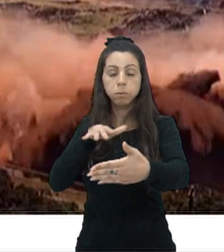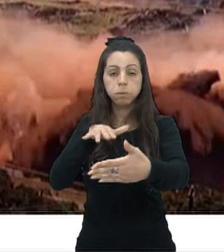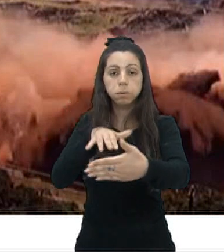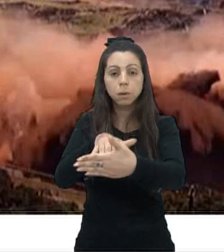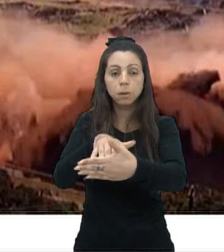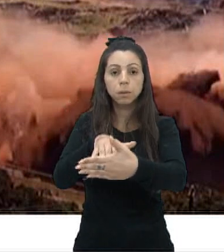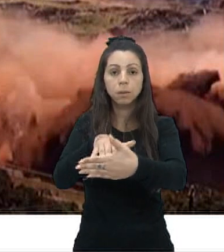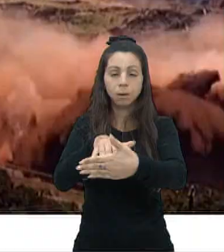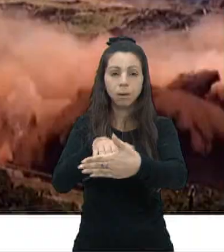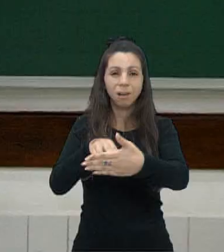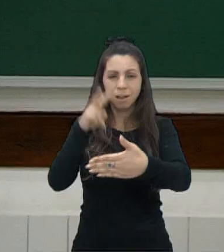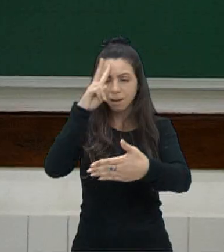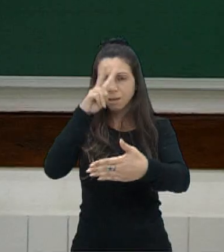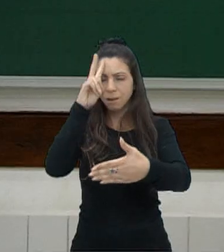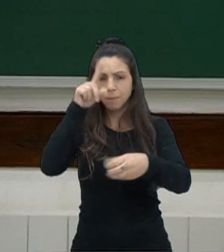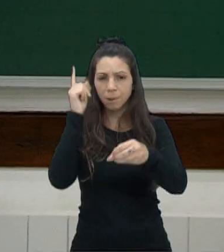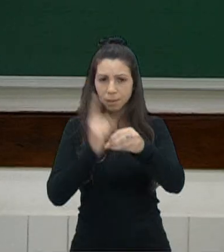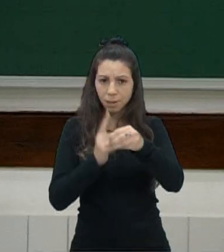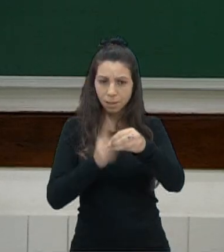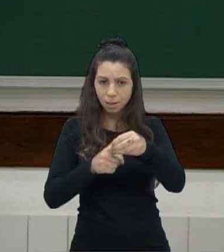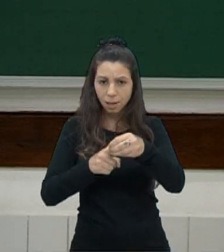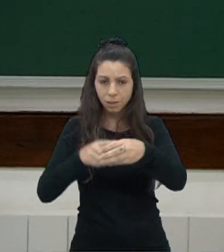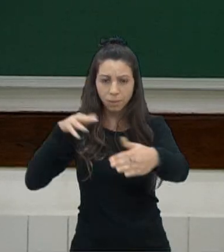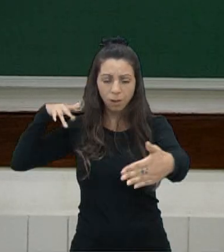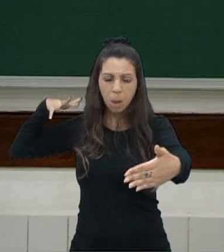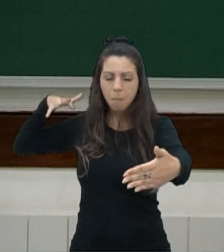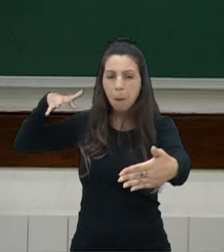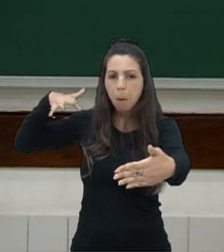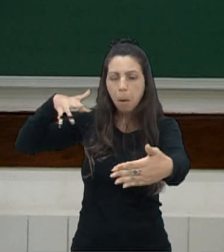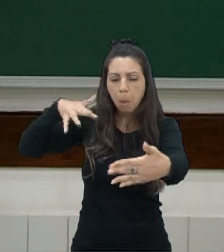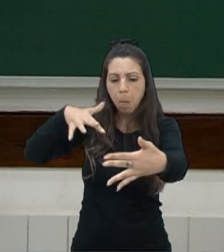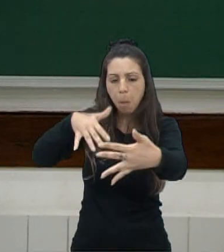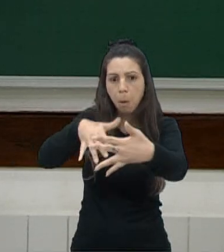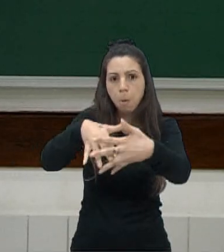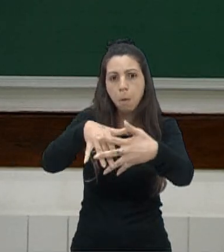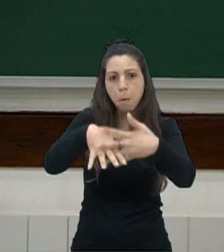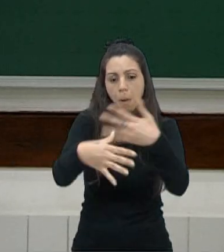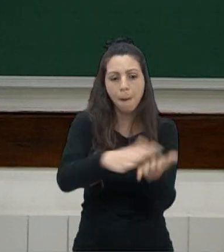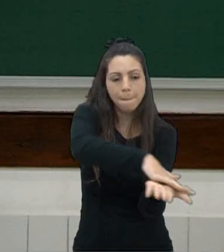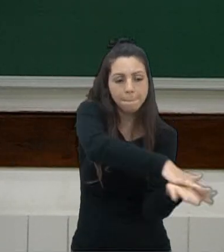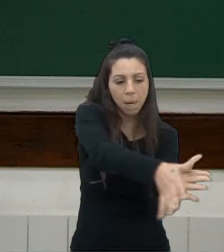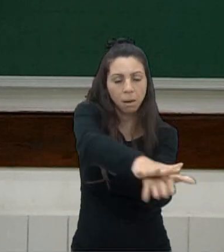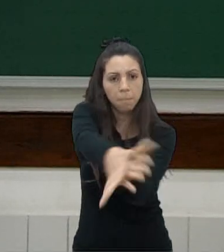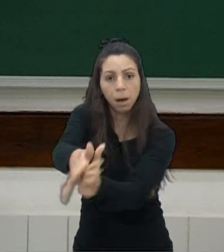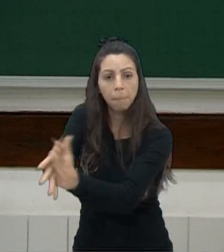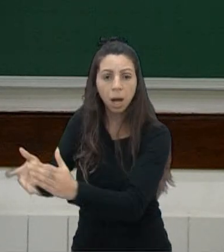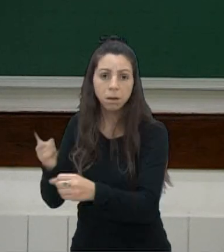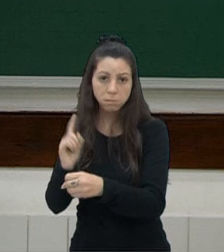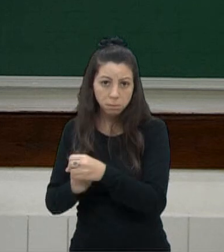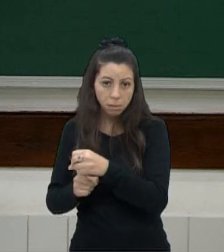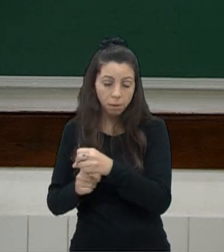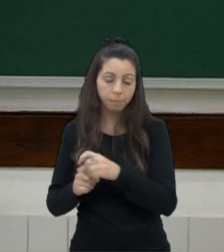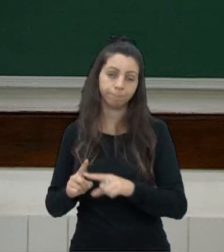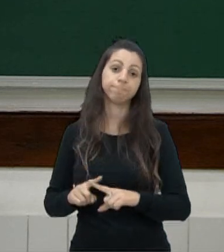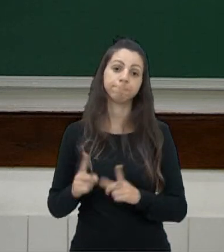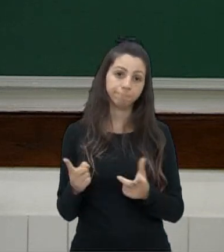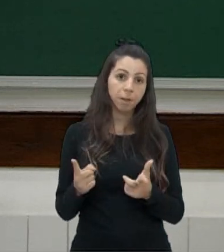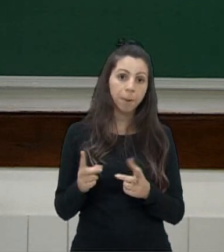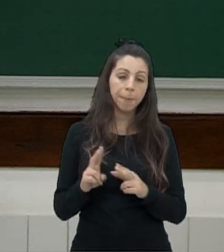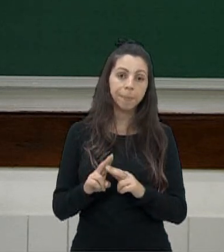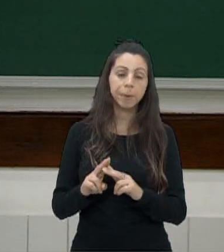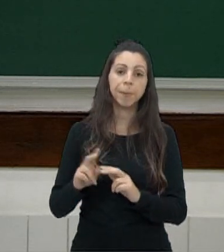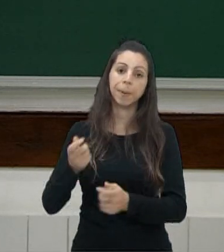Brumadinho. Então é importante a gente saber que a atividade mineradora ela é importante, ela tem uma importância econômica fundamental para o